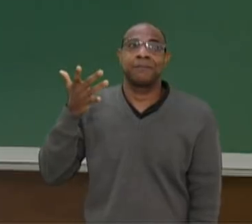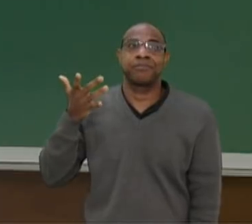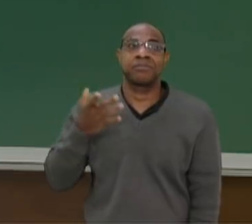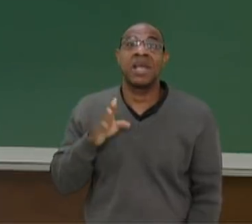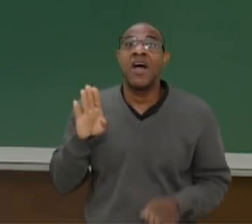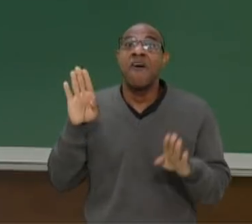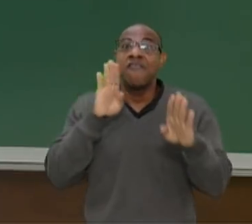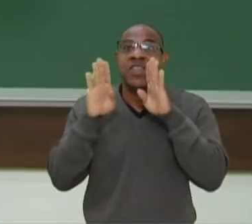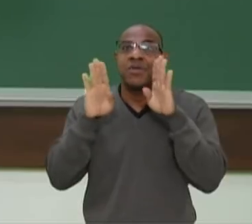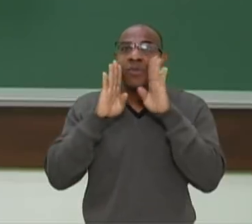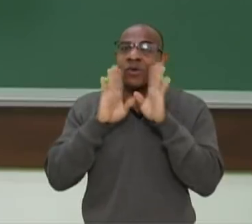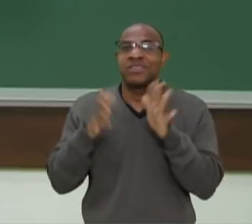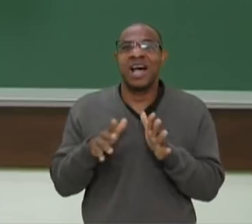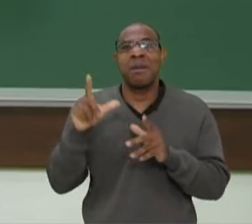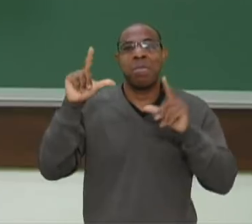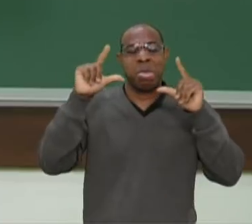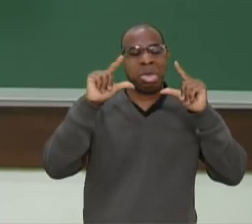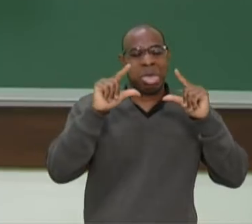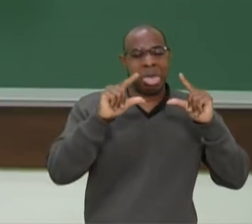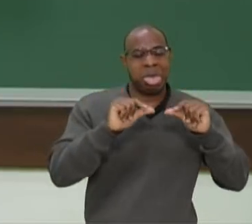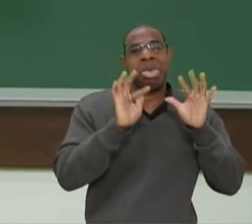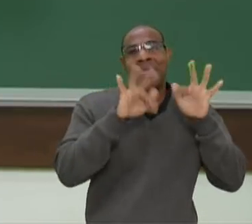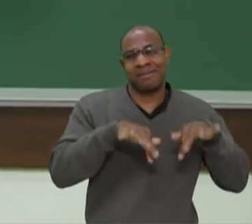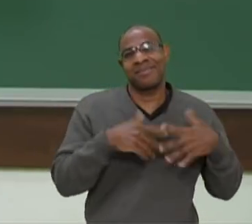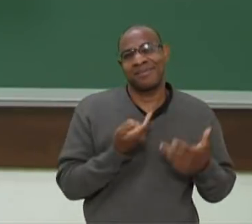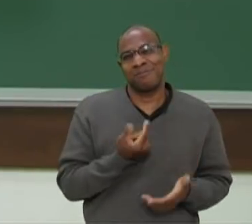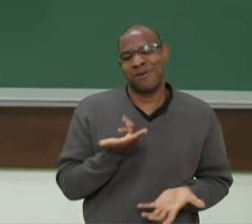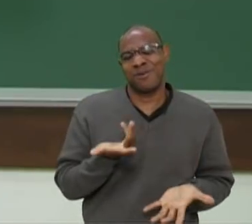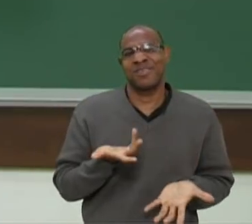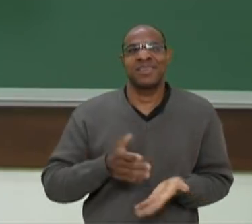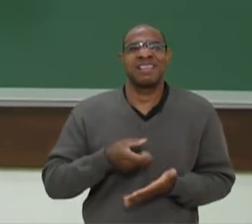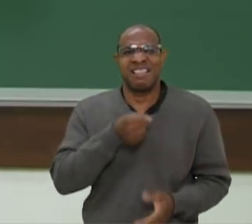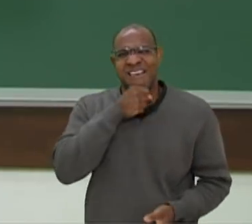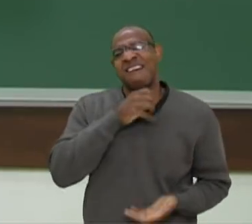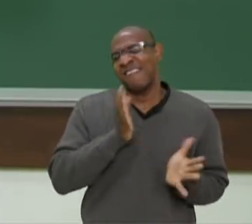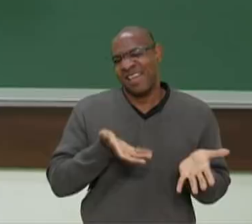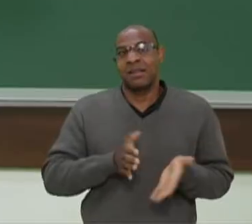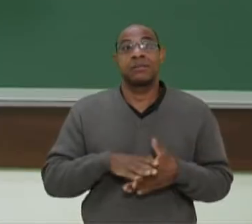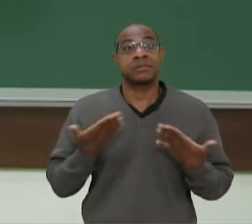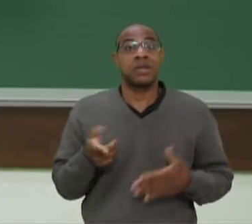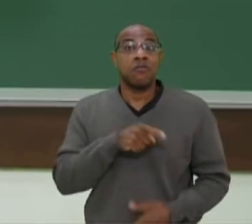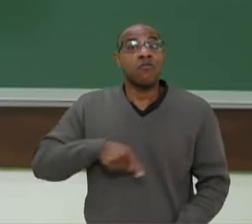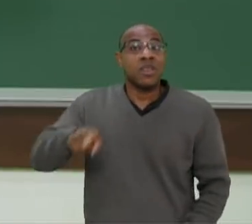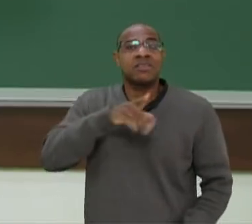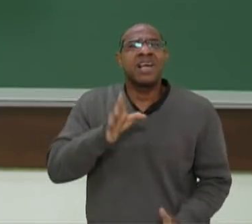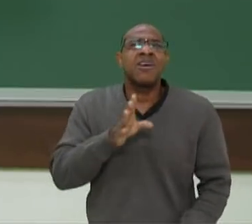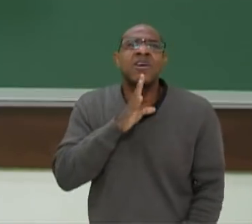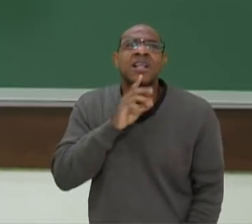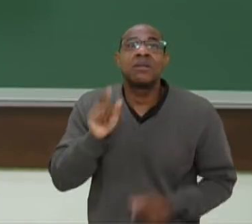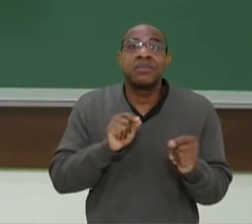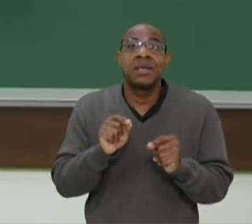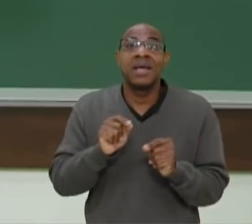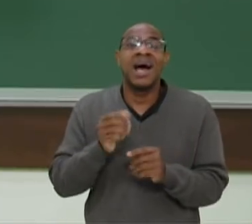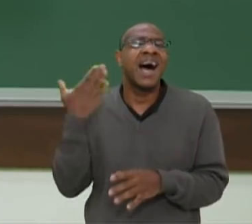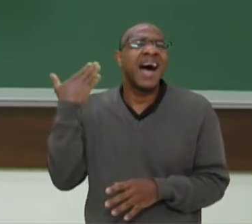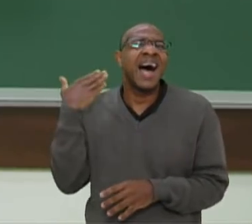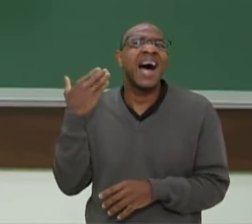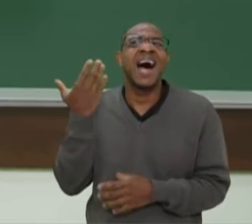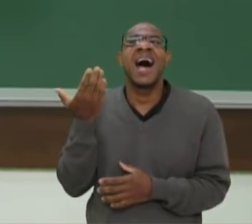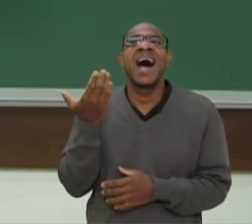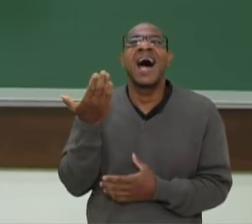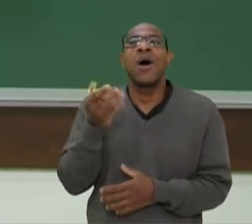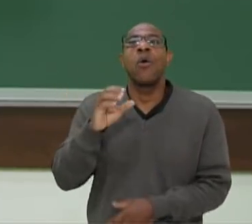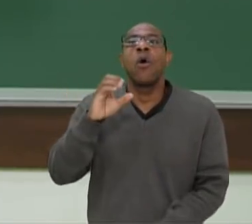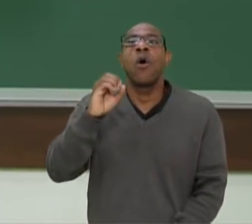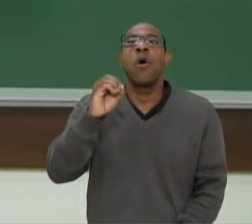está passando. Assim como vocês conheceram, não sei, talvez os pais de vocês, o Orkut, que